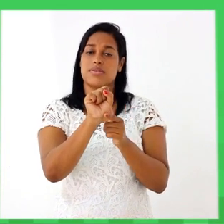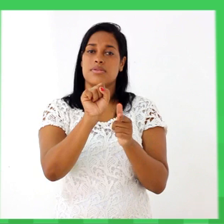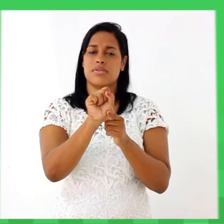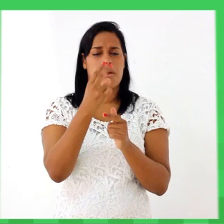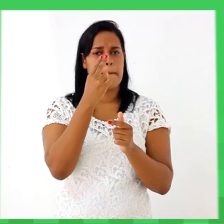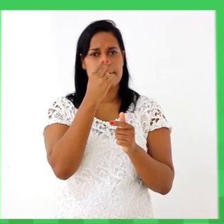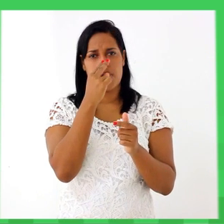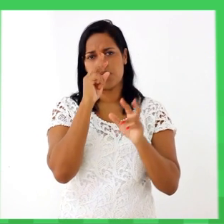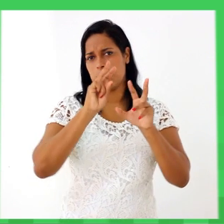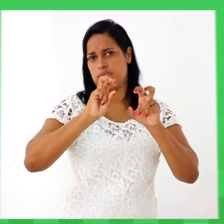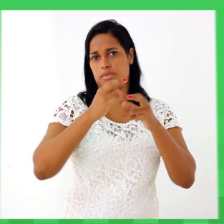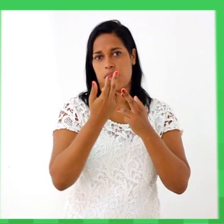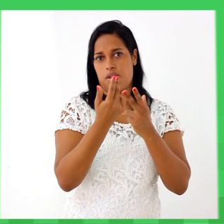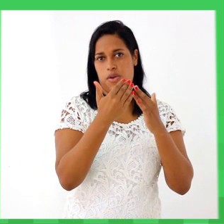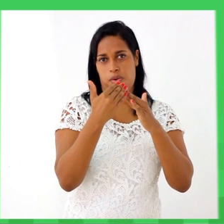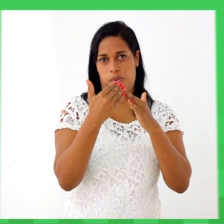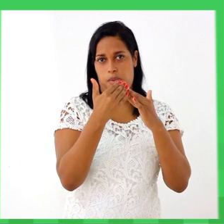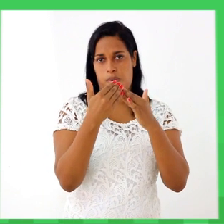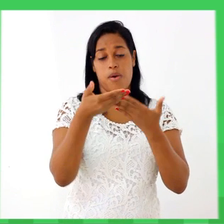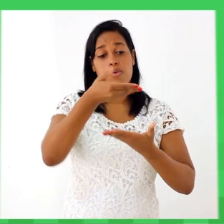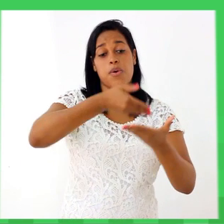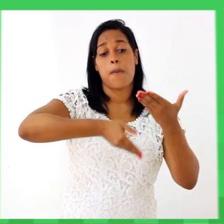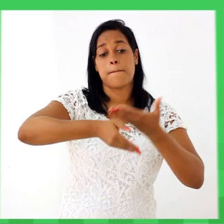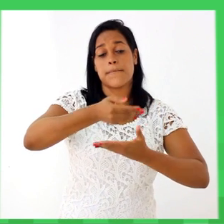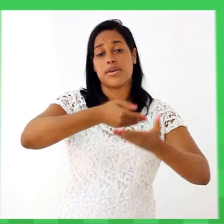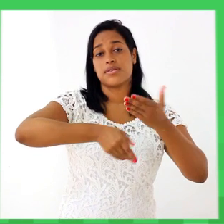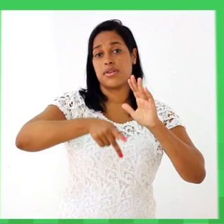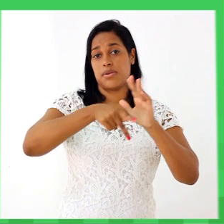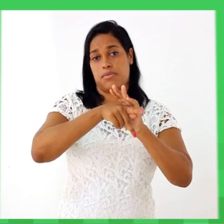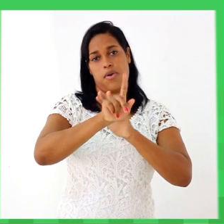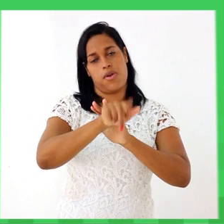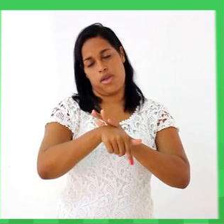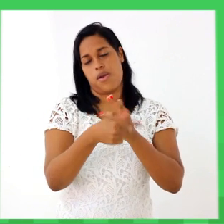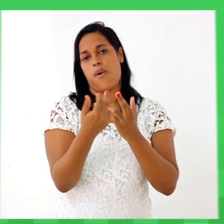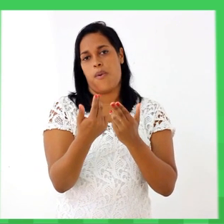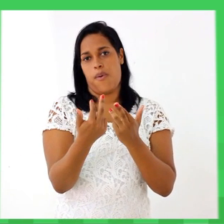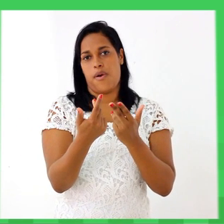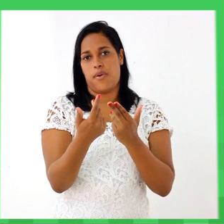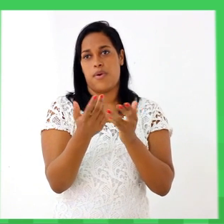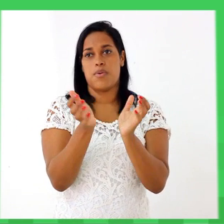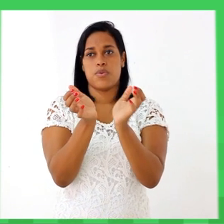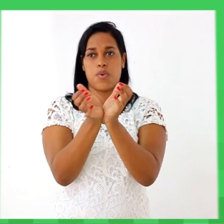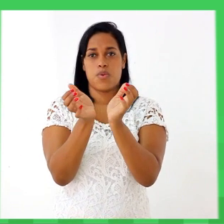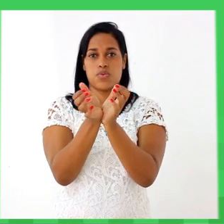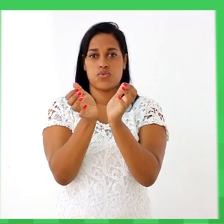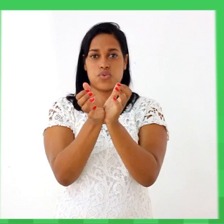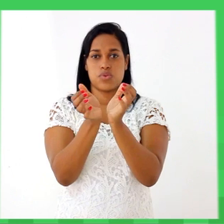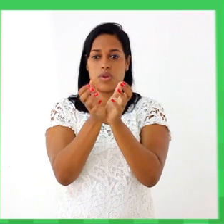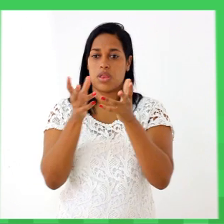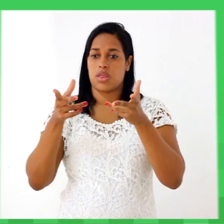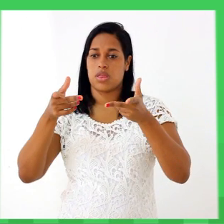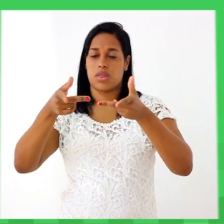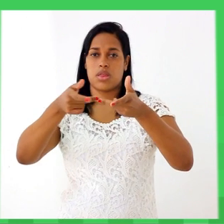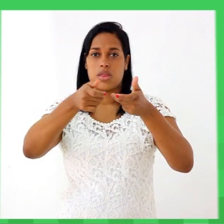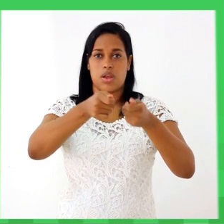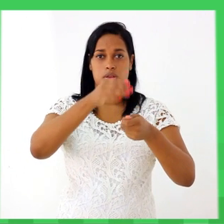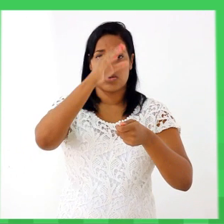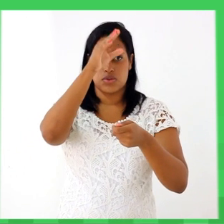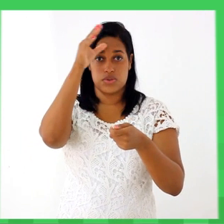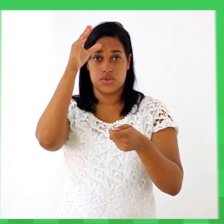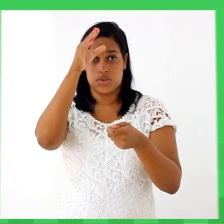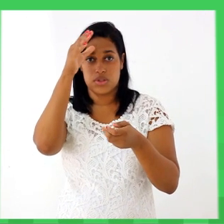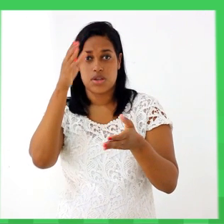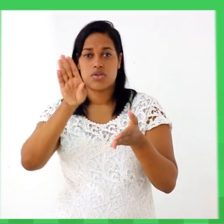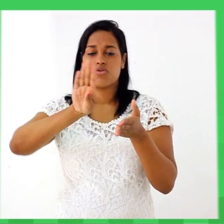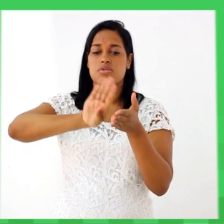tipo e que compartilham as mesmas propriedades. Okay? Então, o conjunto de todos os clientes de um banco constitui